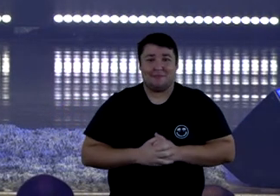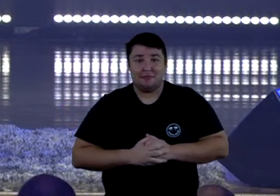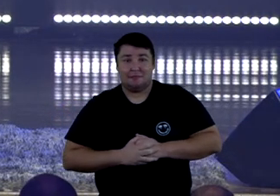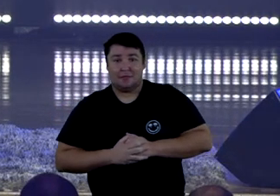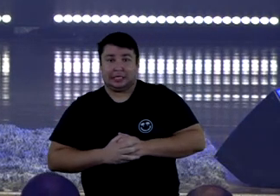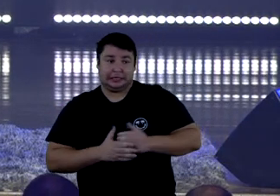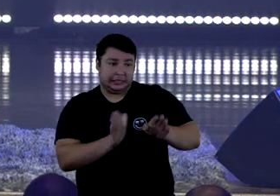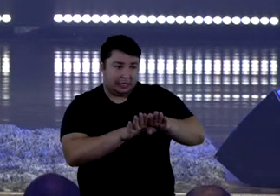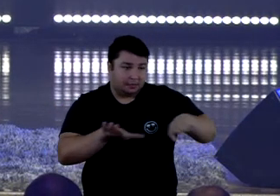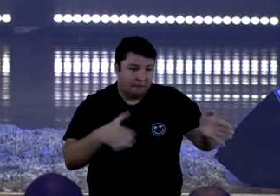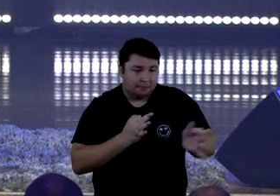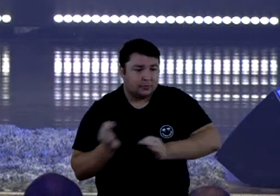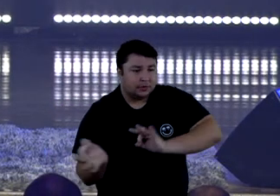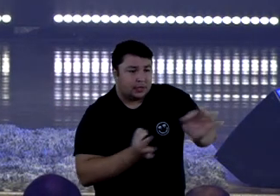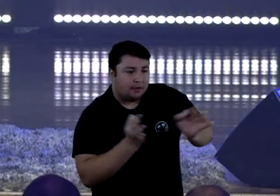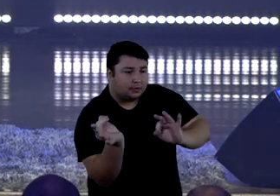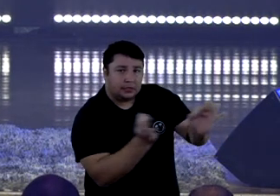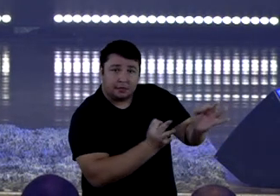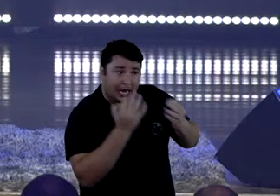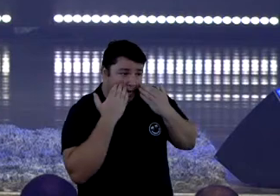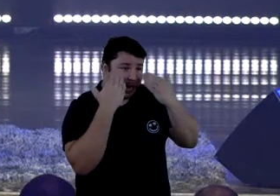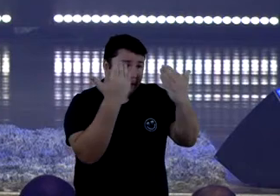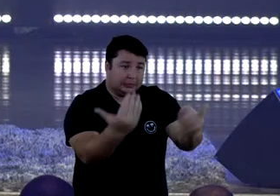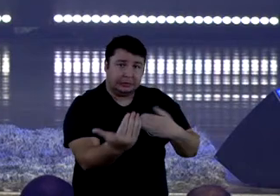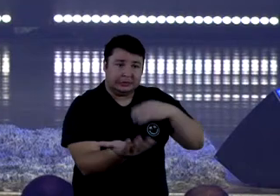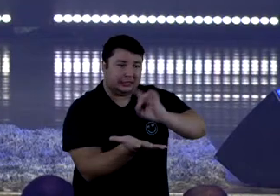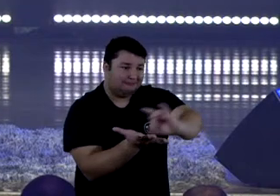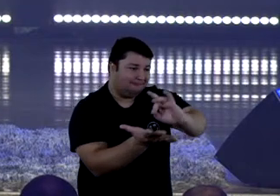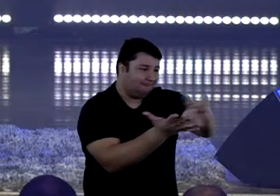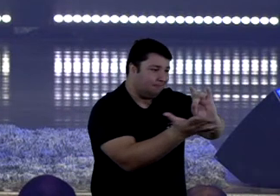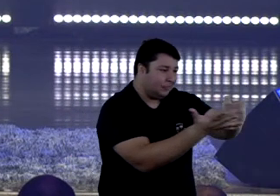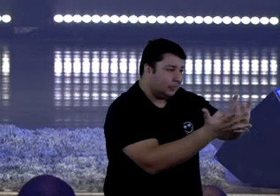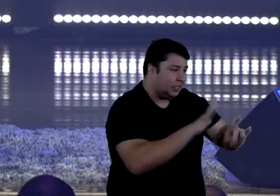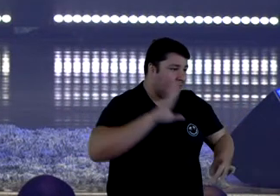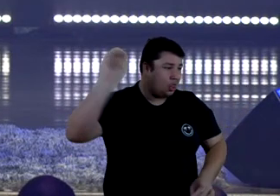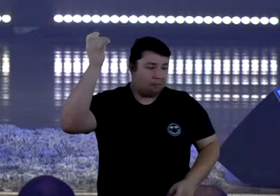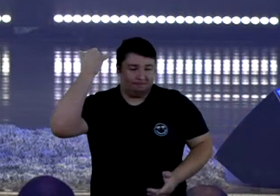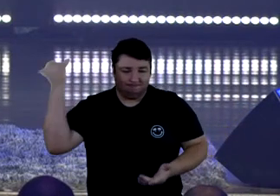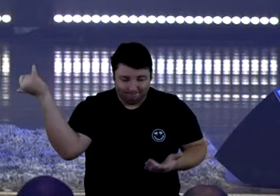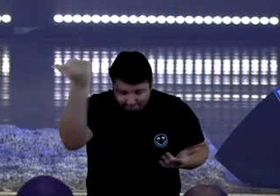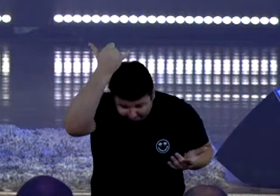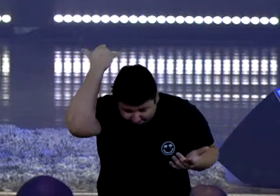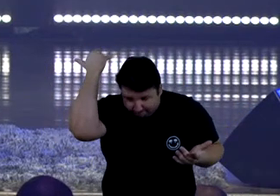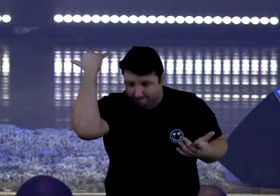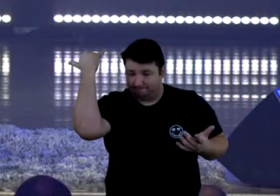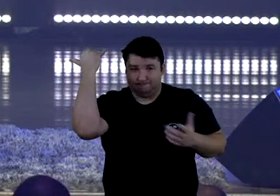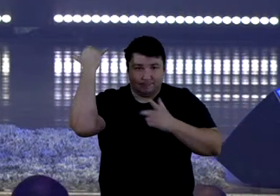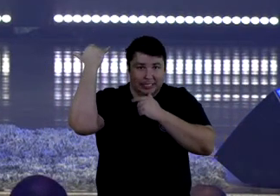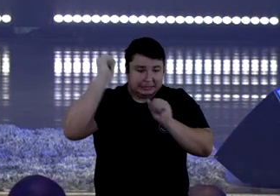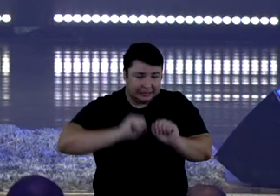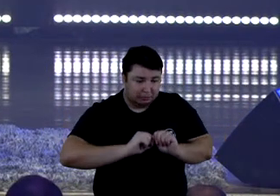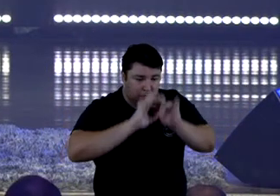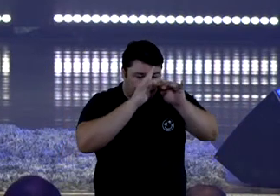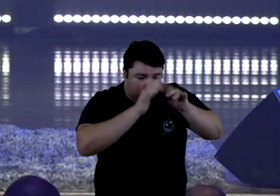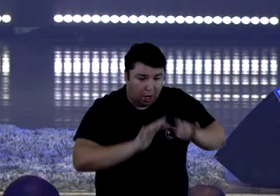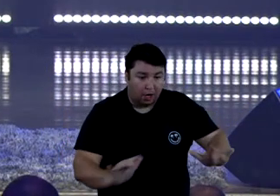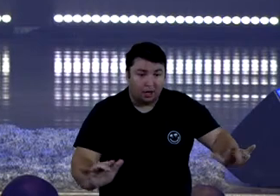Preparas para mim uma mesa diante dos meus inimigos. Unge a minha cabeça com óleo e meu cálice